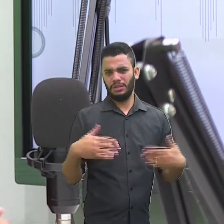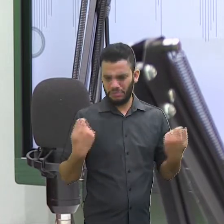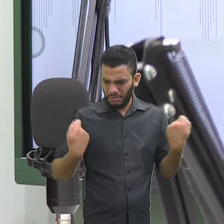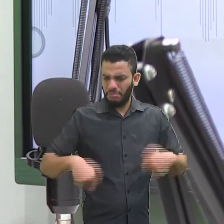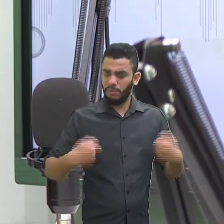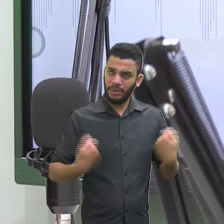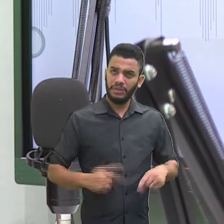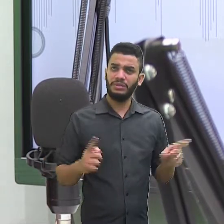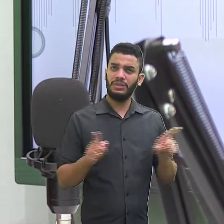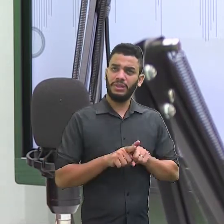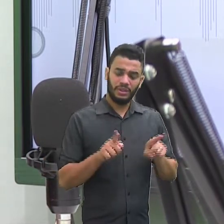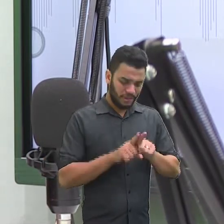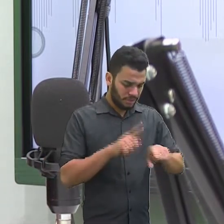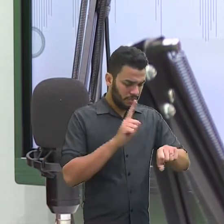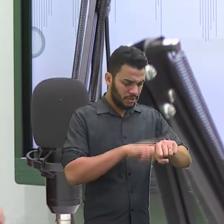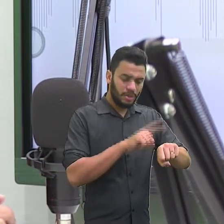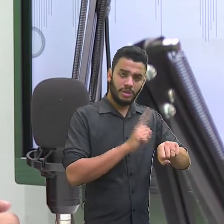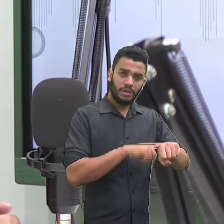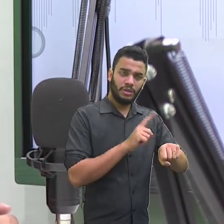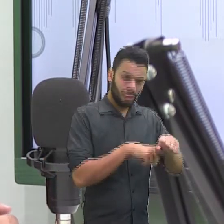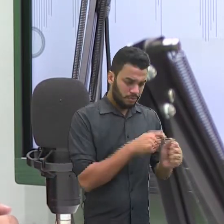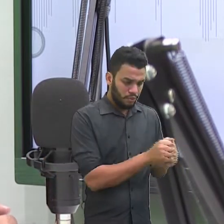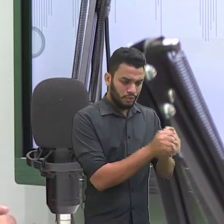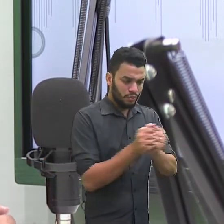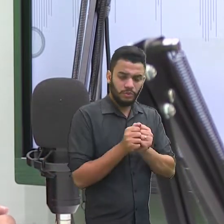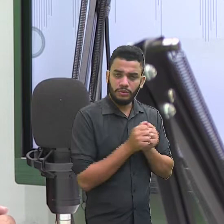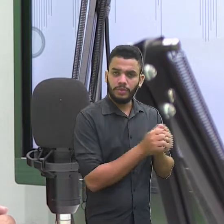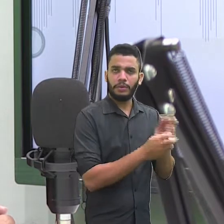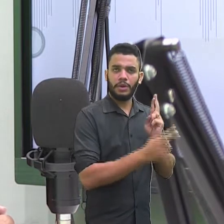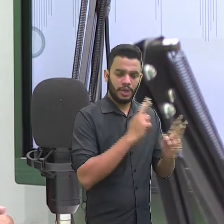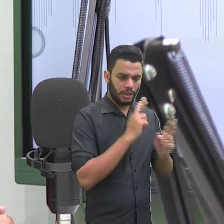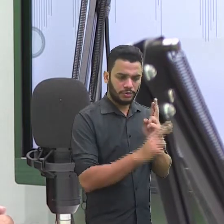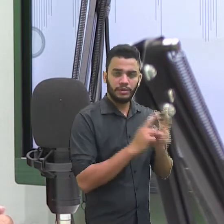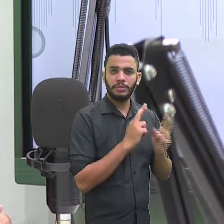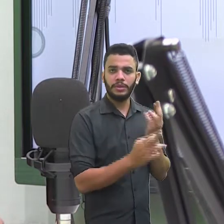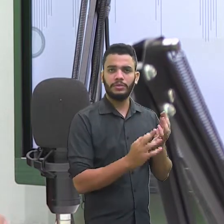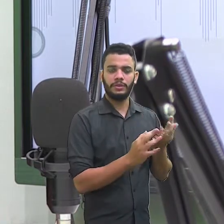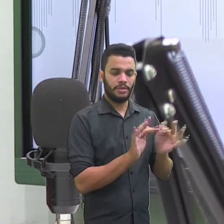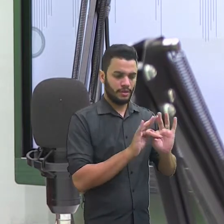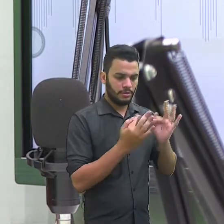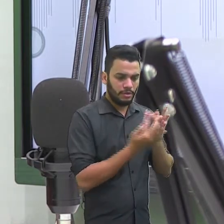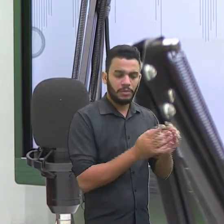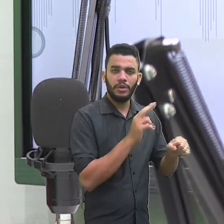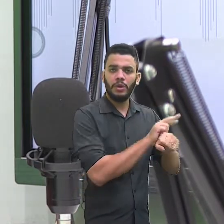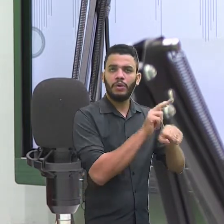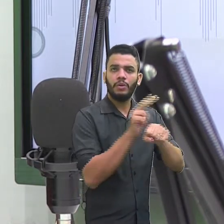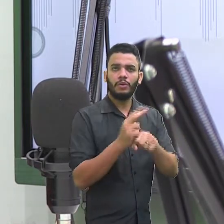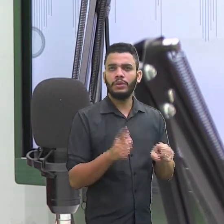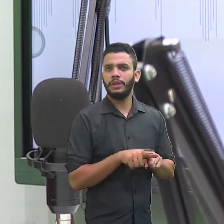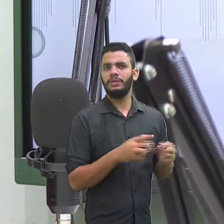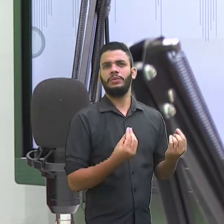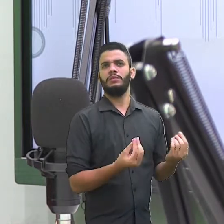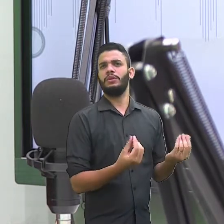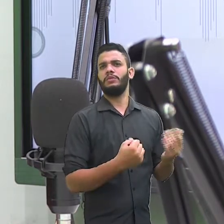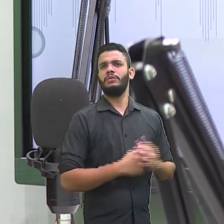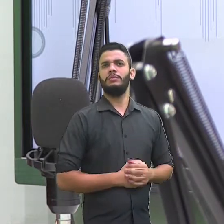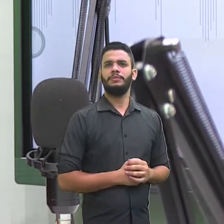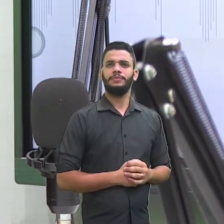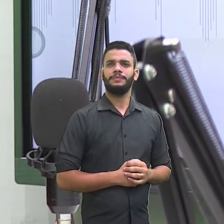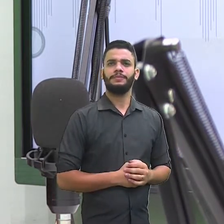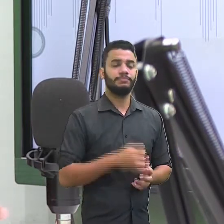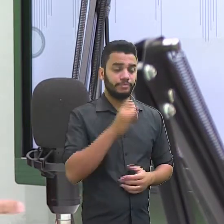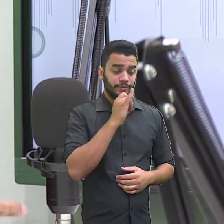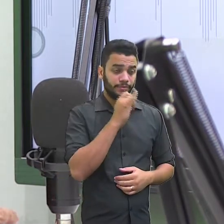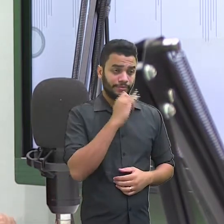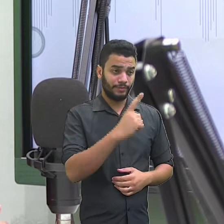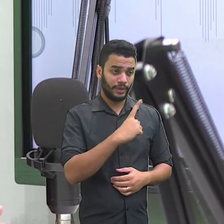sua família é o seu maior patrimônio, você, portanto, não pode negligenciá-la, né? Então, se a minha família é o meu maior patrimônio,